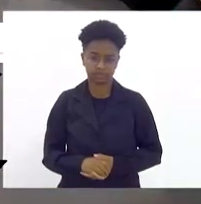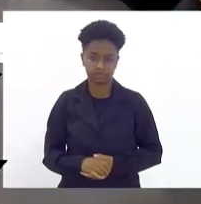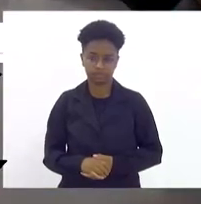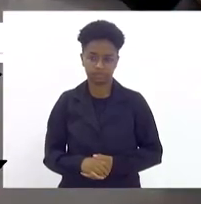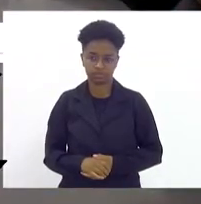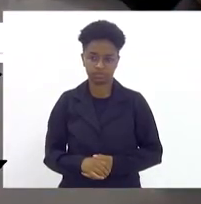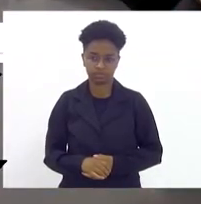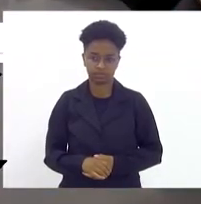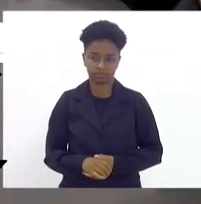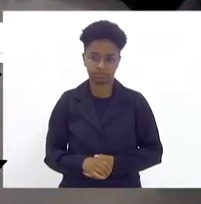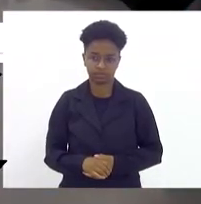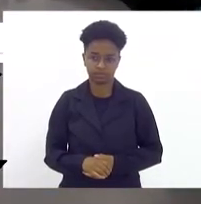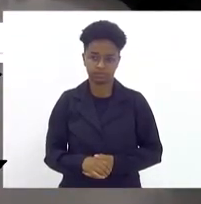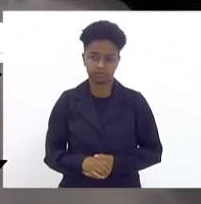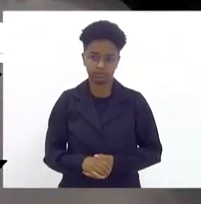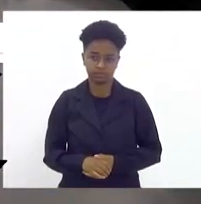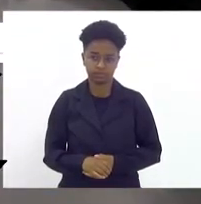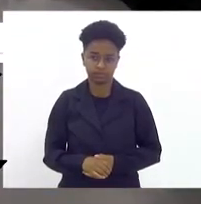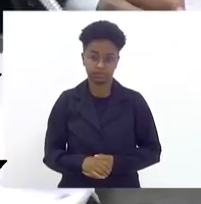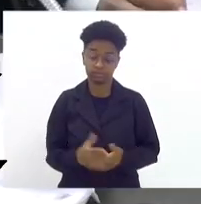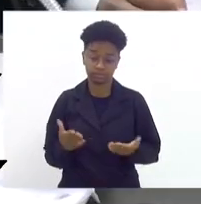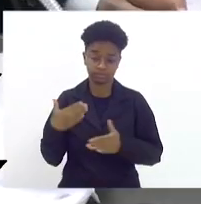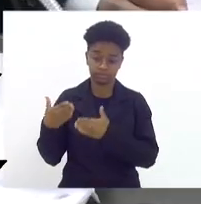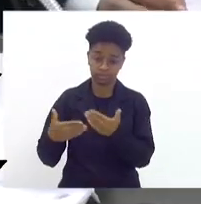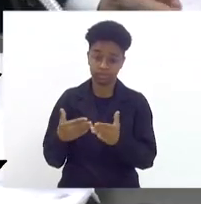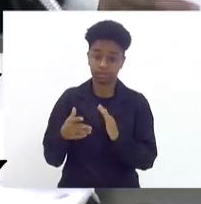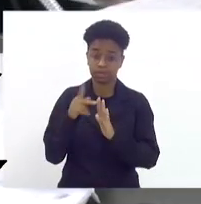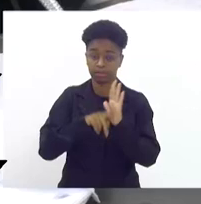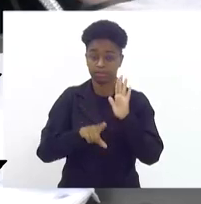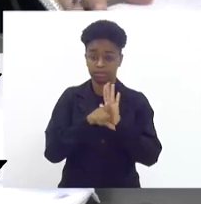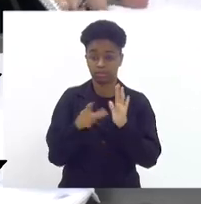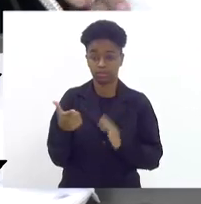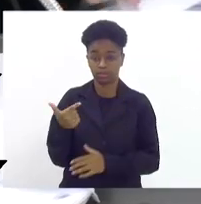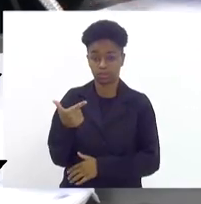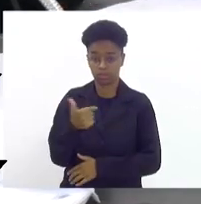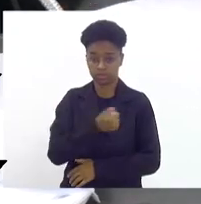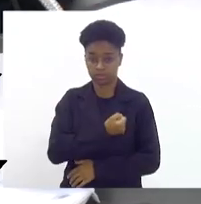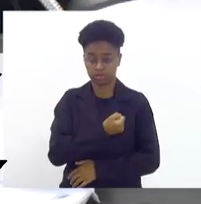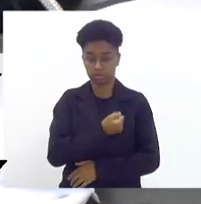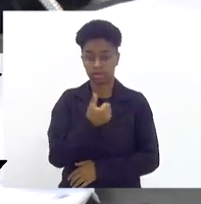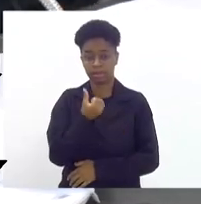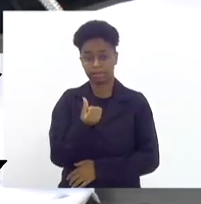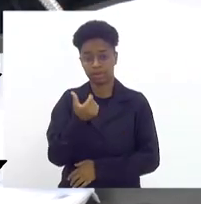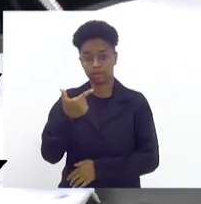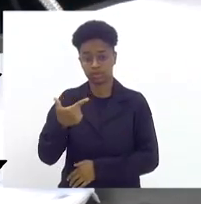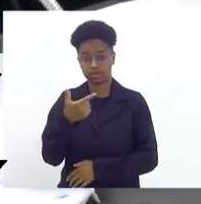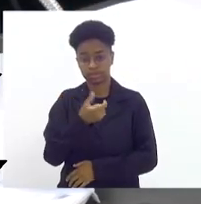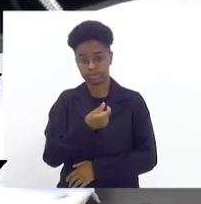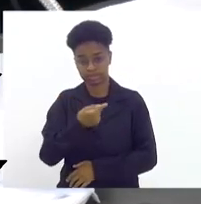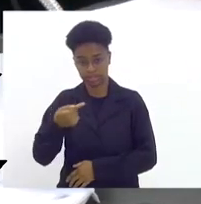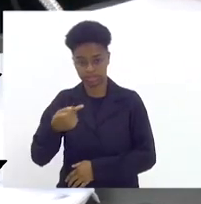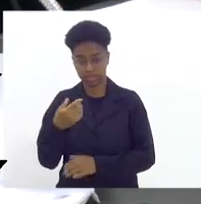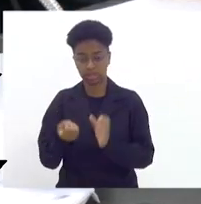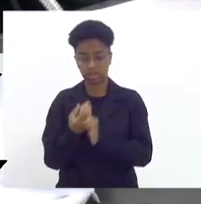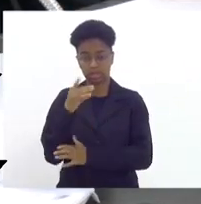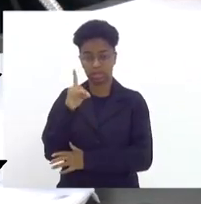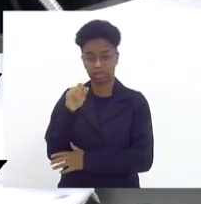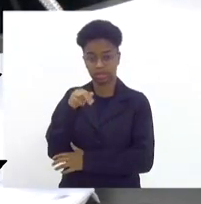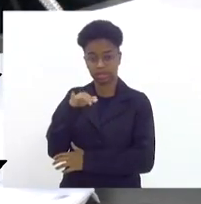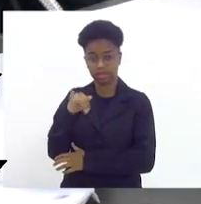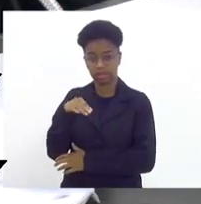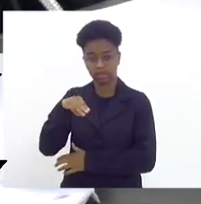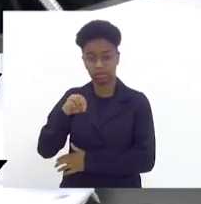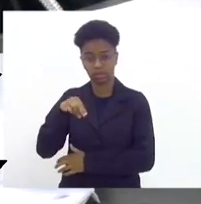Enfim, vamos adiante. PL número 12. É o PL 627722, de autoria da deputada Dani Monteiro, que autoriza